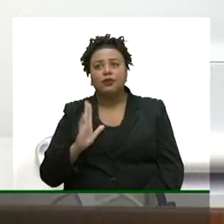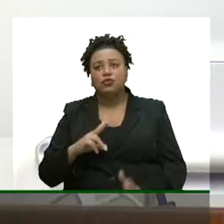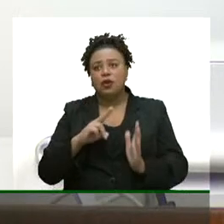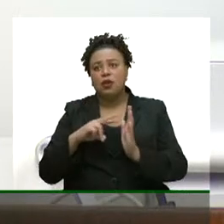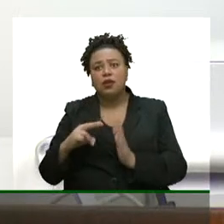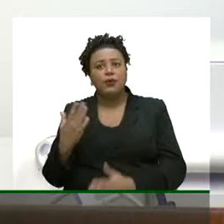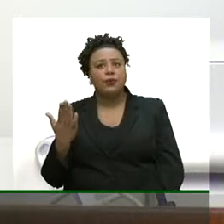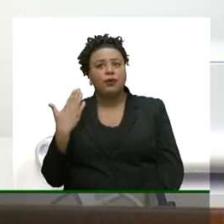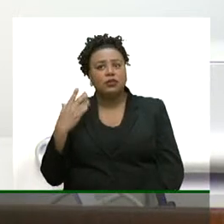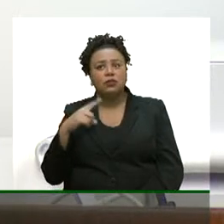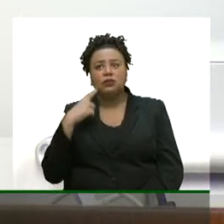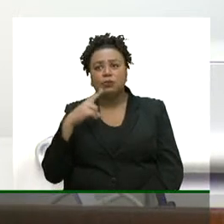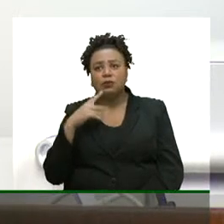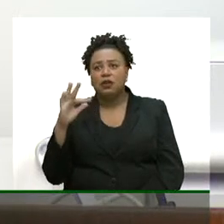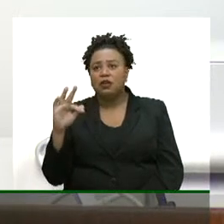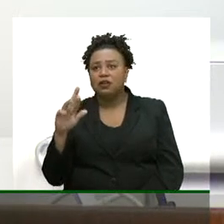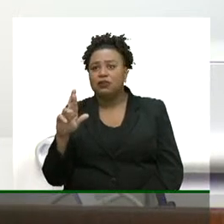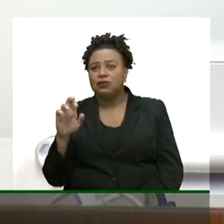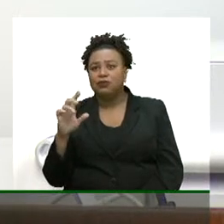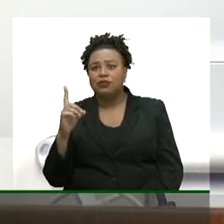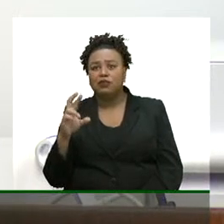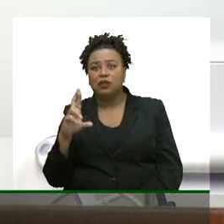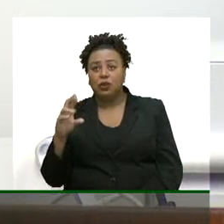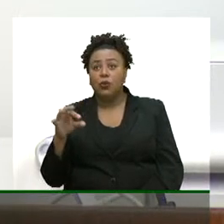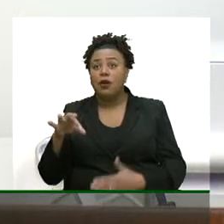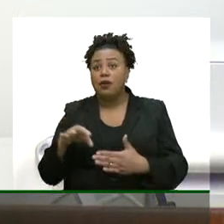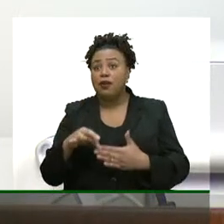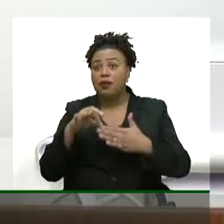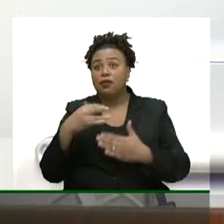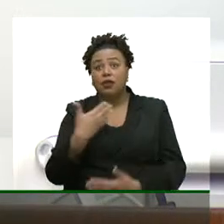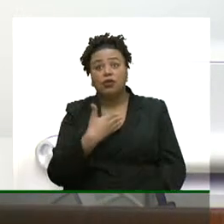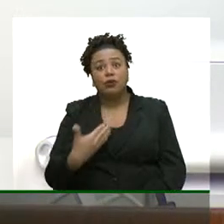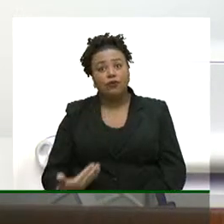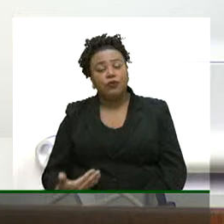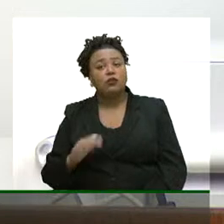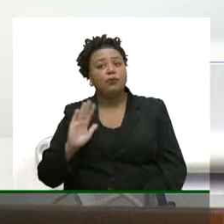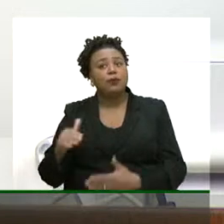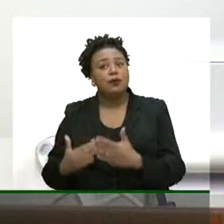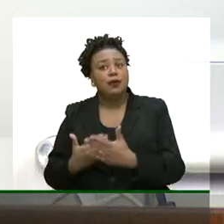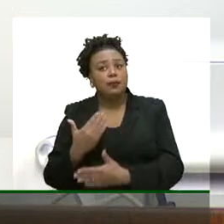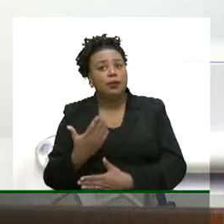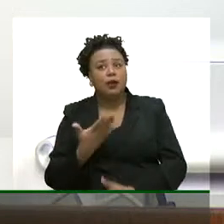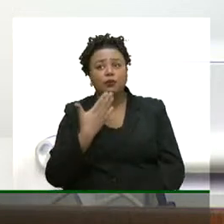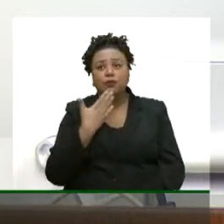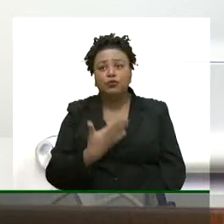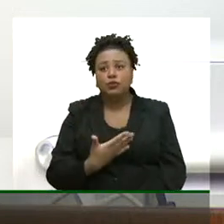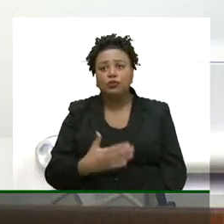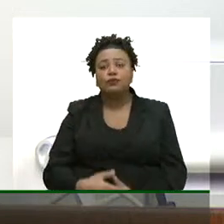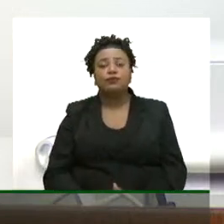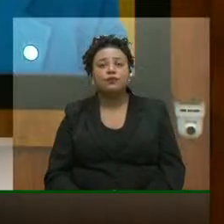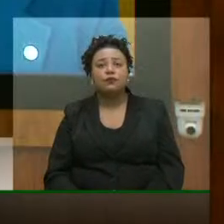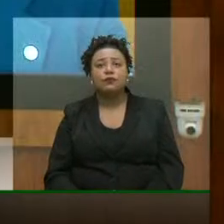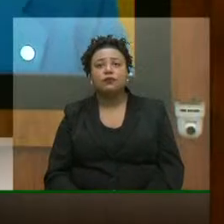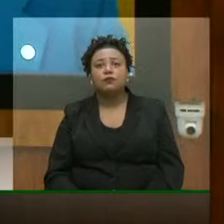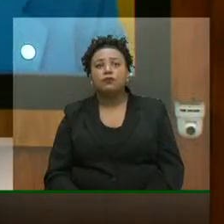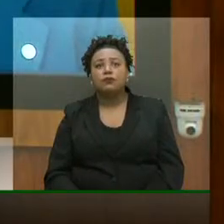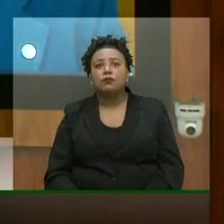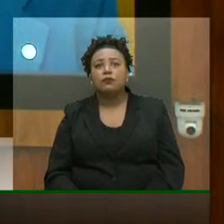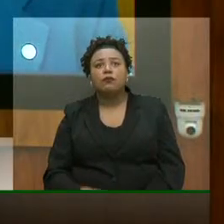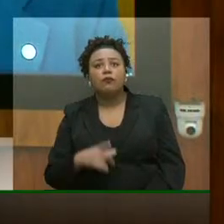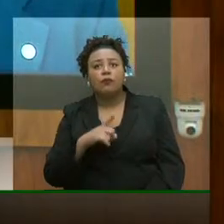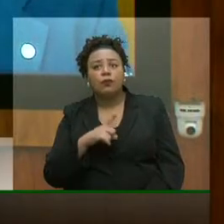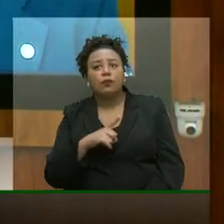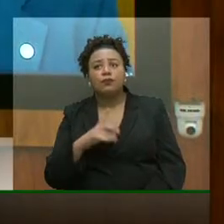pelo deputado Frederico Antunes, líder do governo, para encaminhar o requerimento. Temos